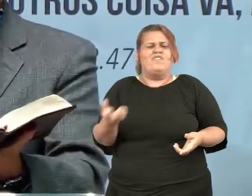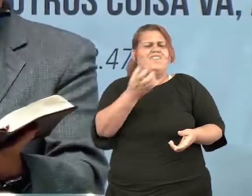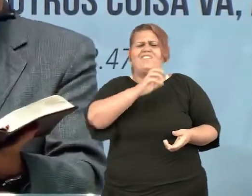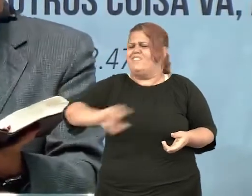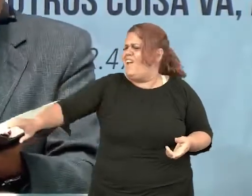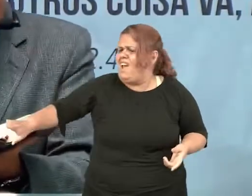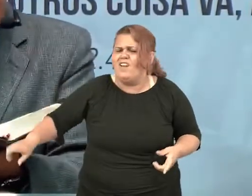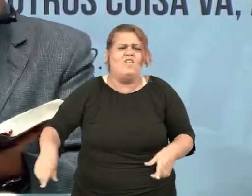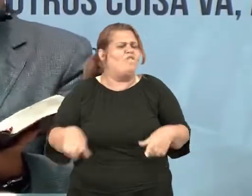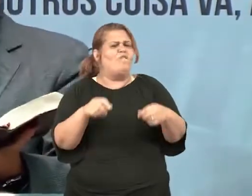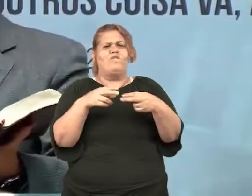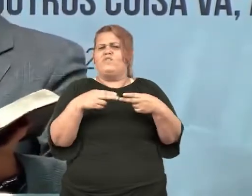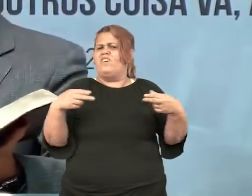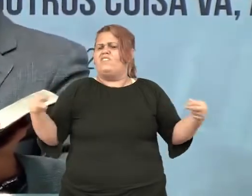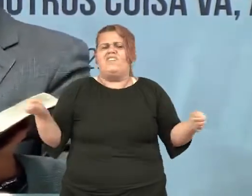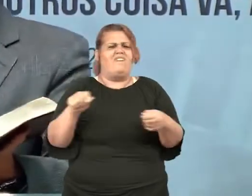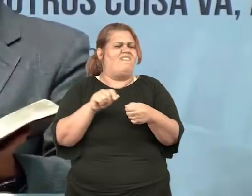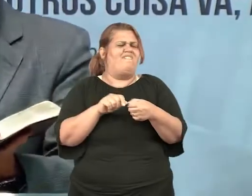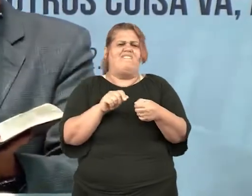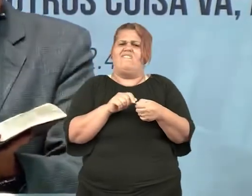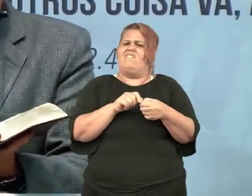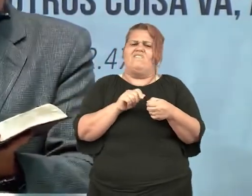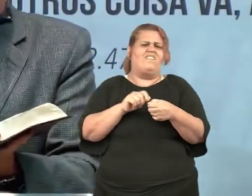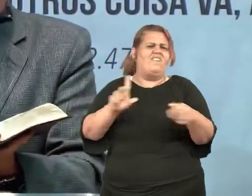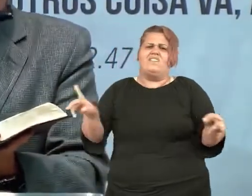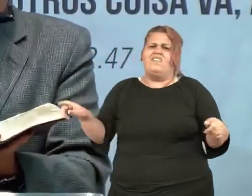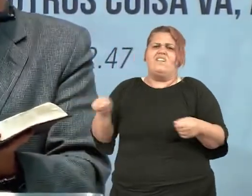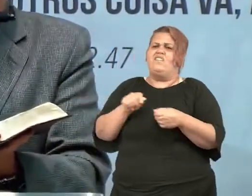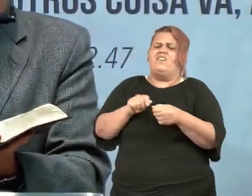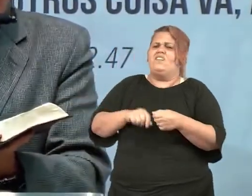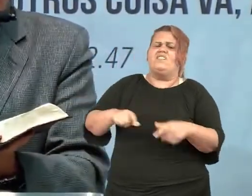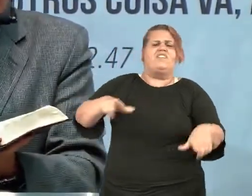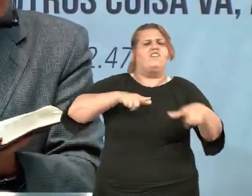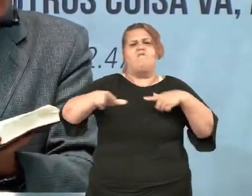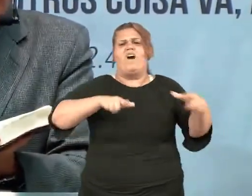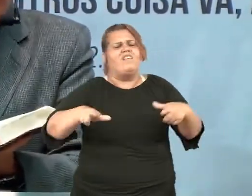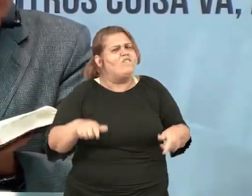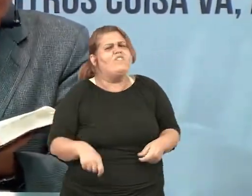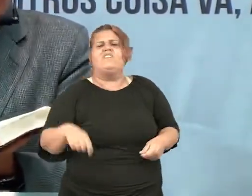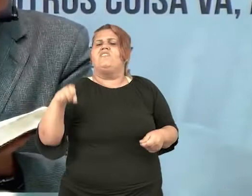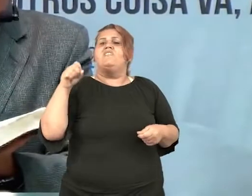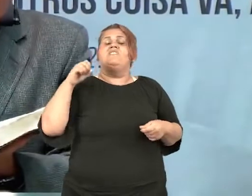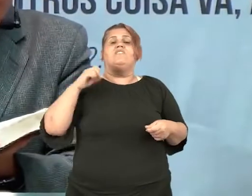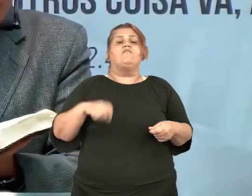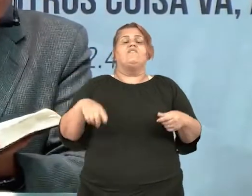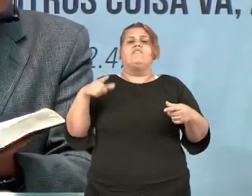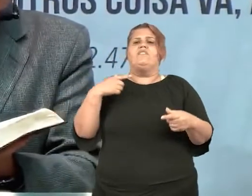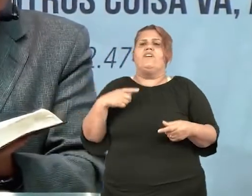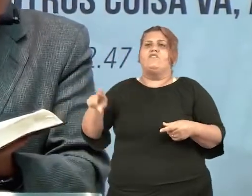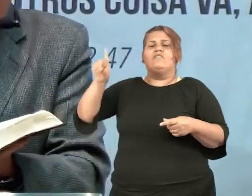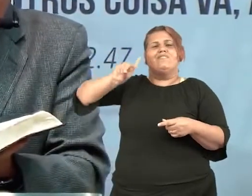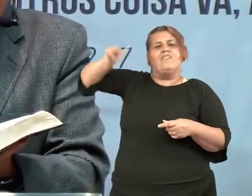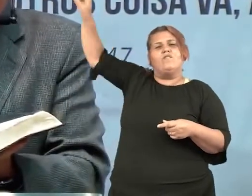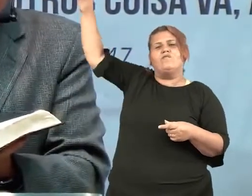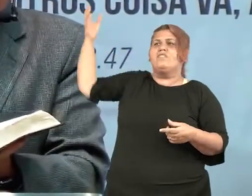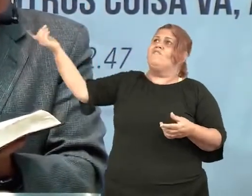trabalho. Se Ele não quiser, não teremos lucros. É dele que vem o nosso sustento e dele que vem